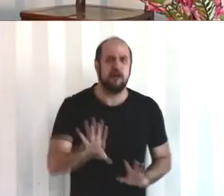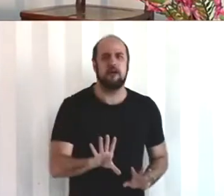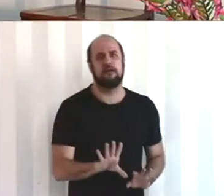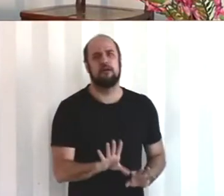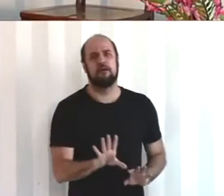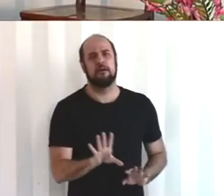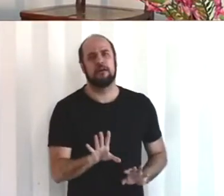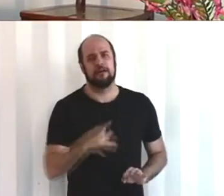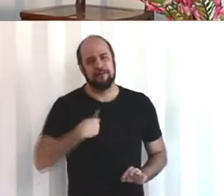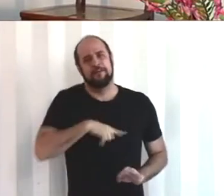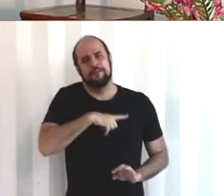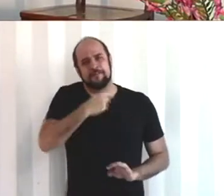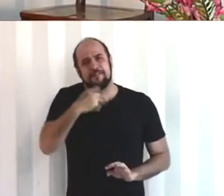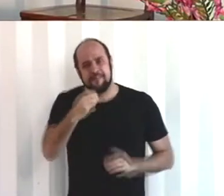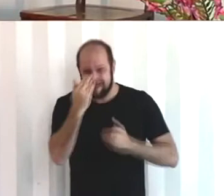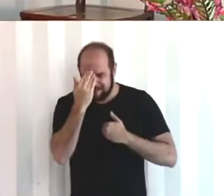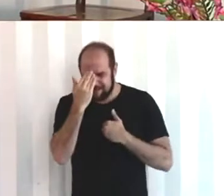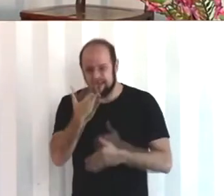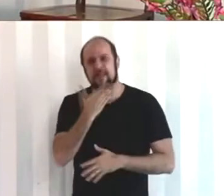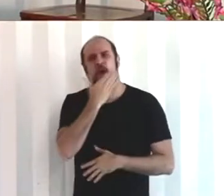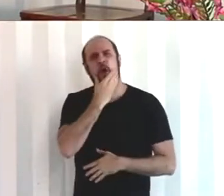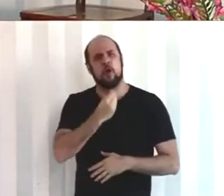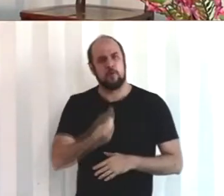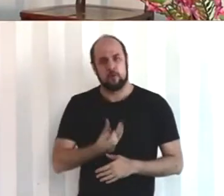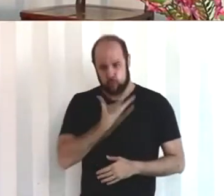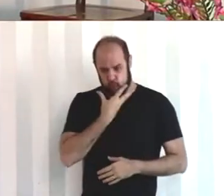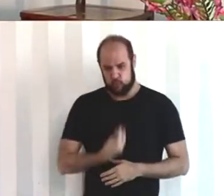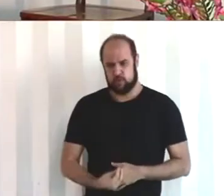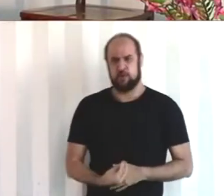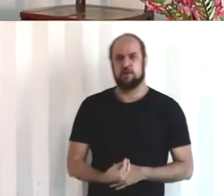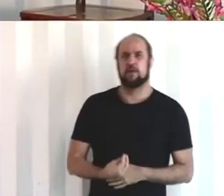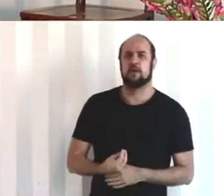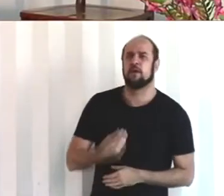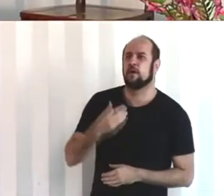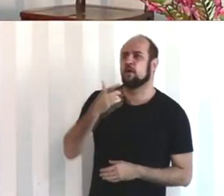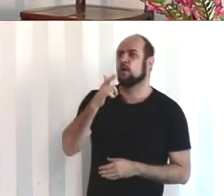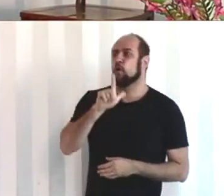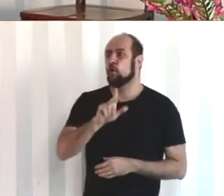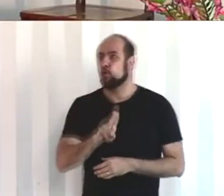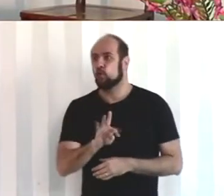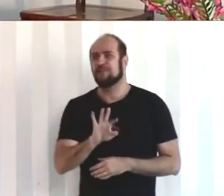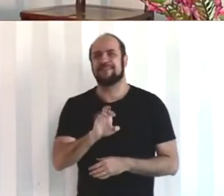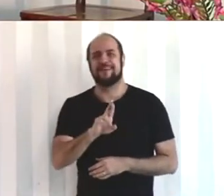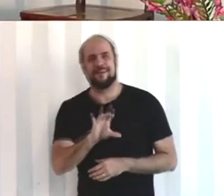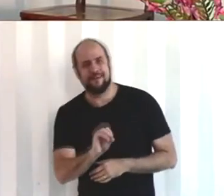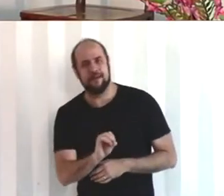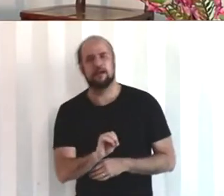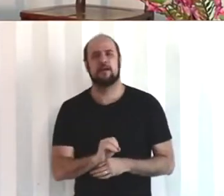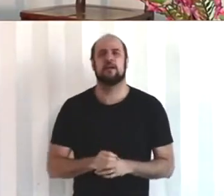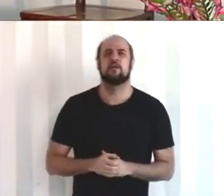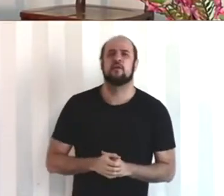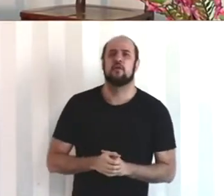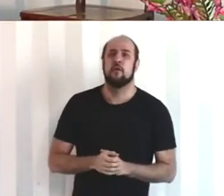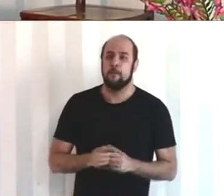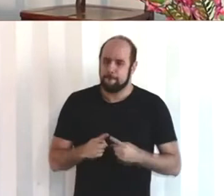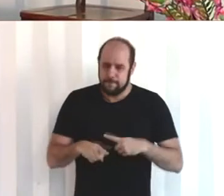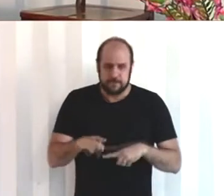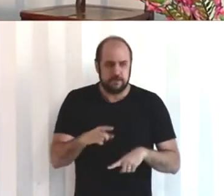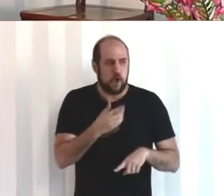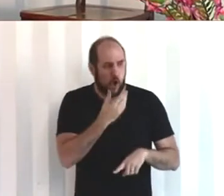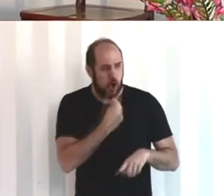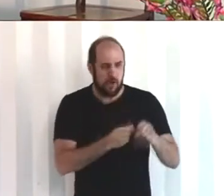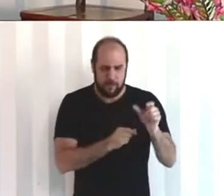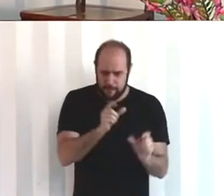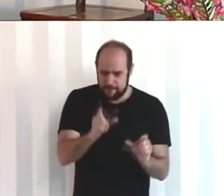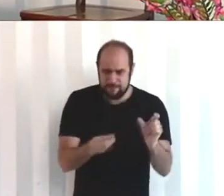agradecer a Deus por homens como Lutero, como Zwinglio, como Calvino, como John Knox, mas esses homens eram pecadores como nós somos,